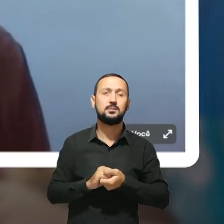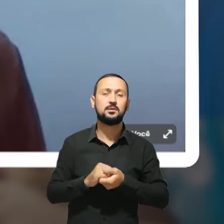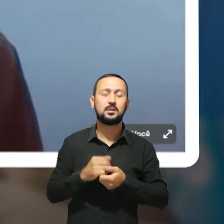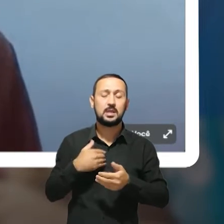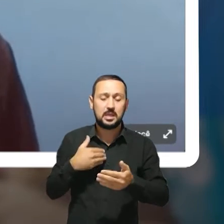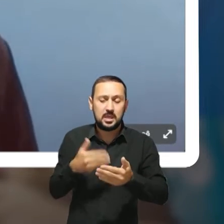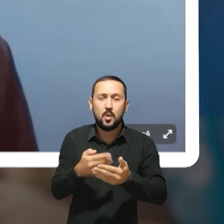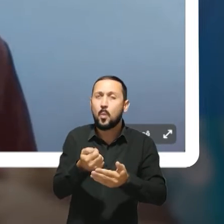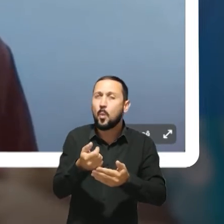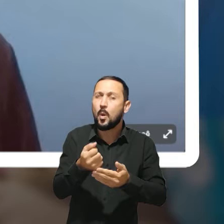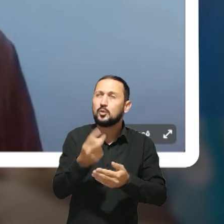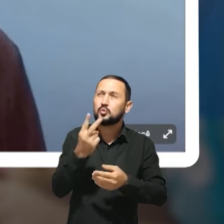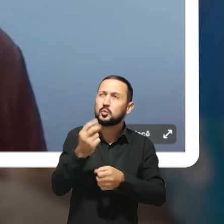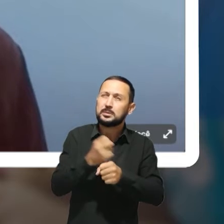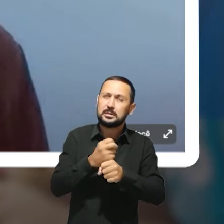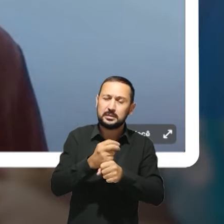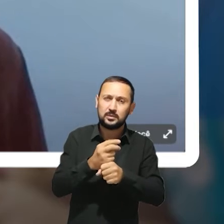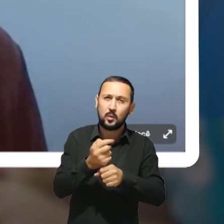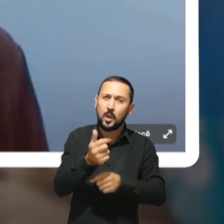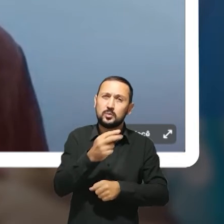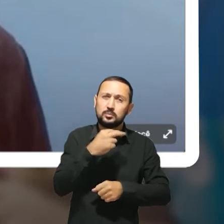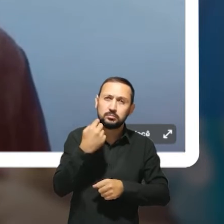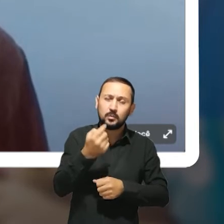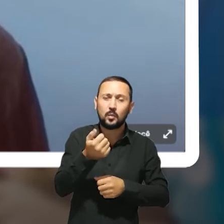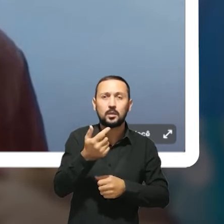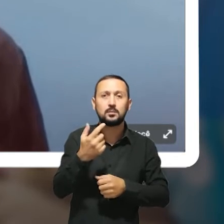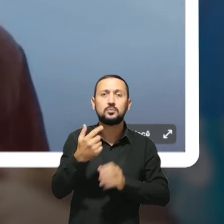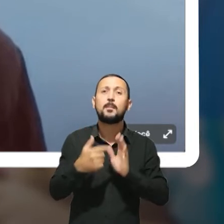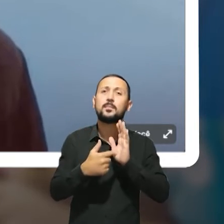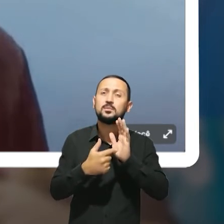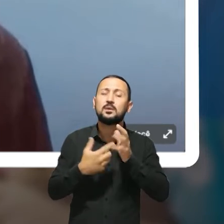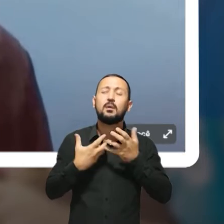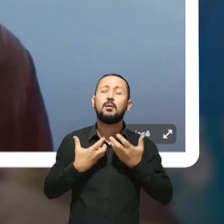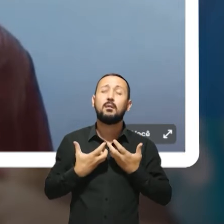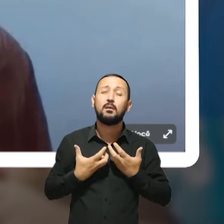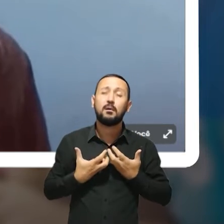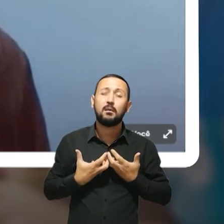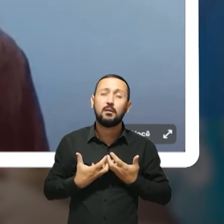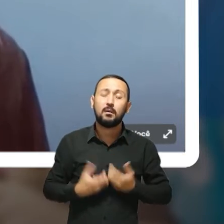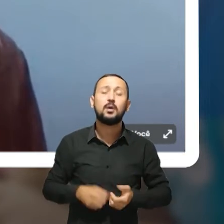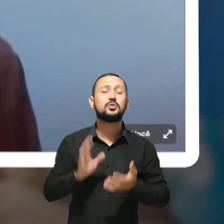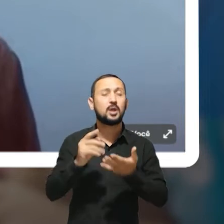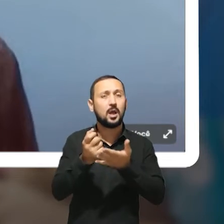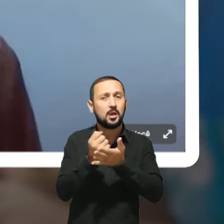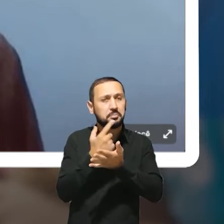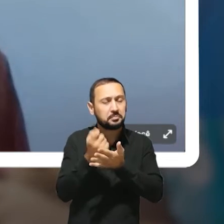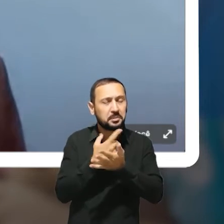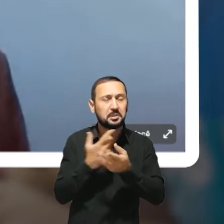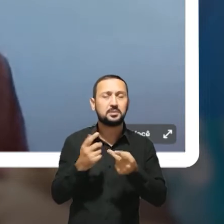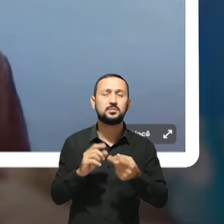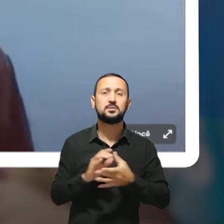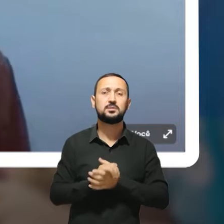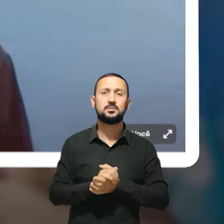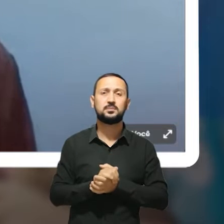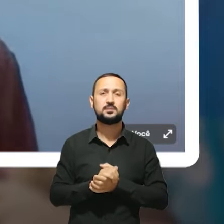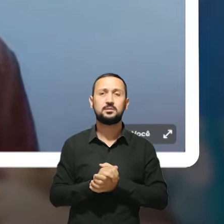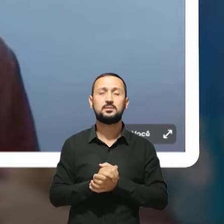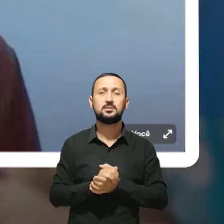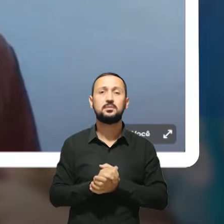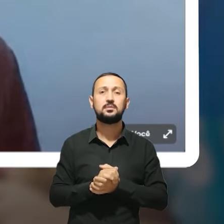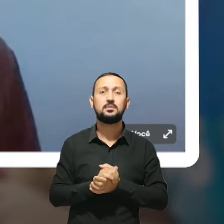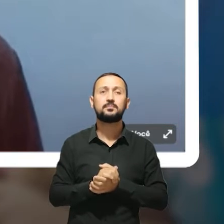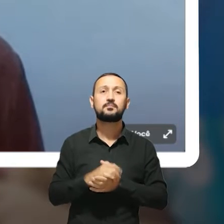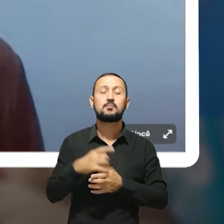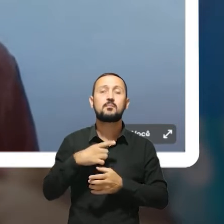infarto, e nos últimos anos da vida dela, nos últimos 2 anos, ela já vinha aparentando muito cansaço, estava tomando remédios,